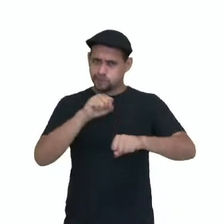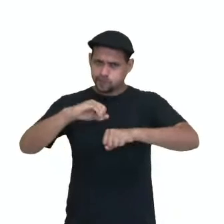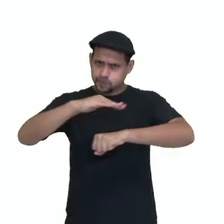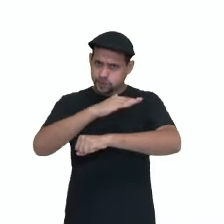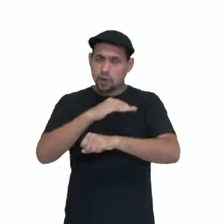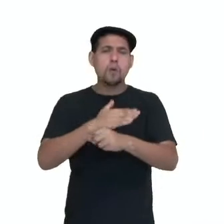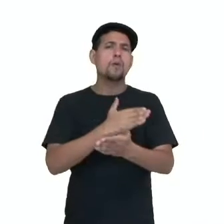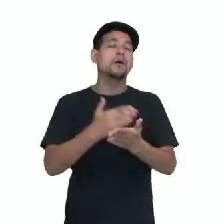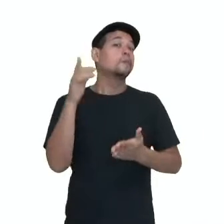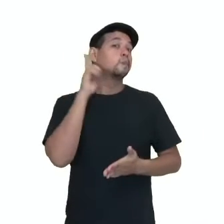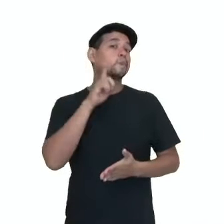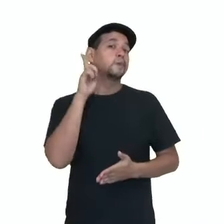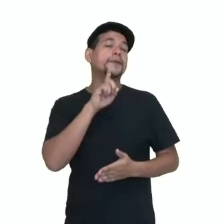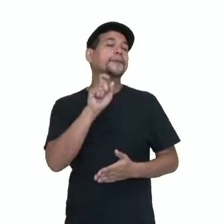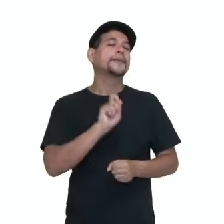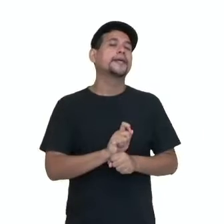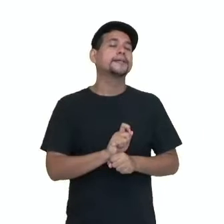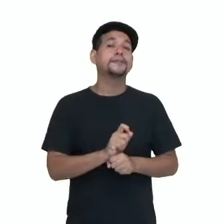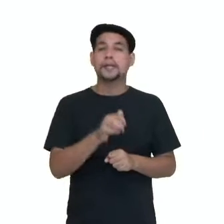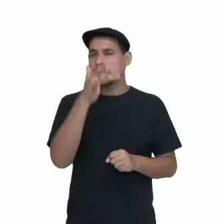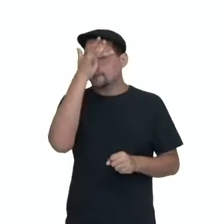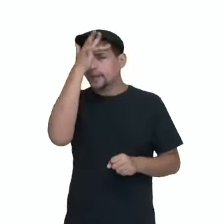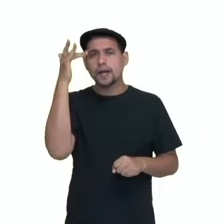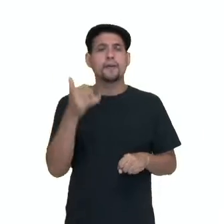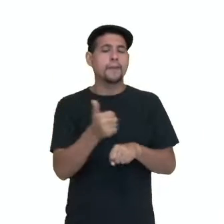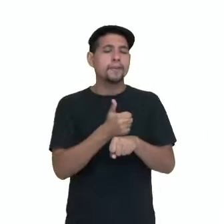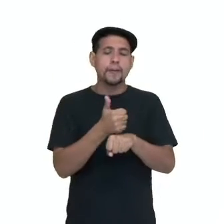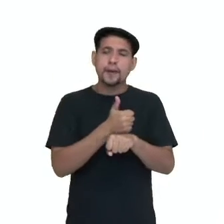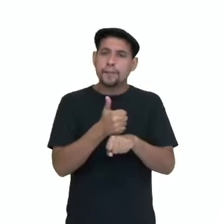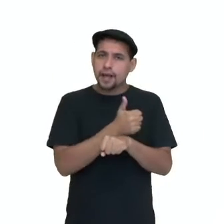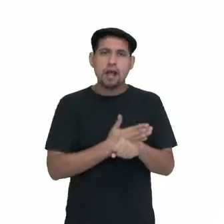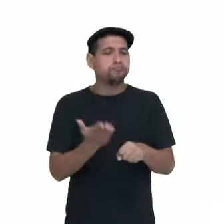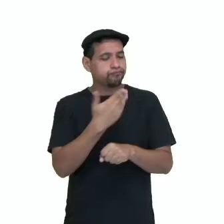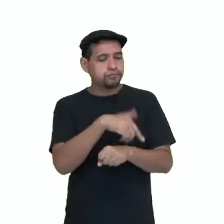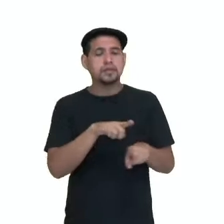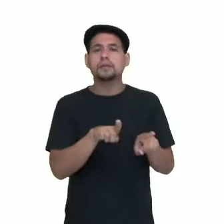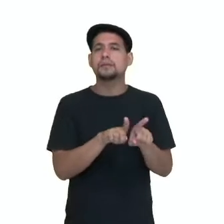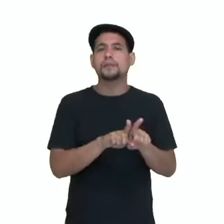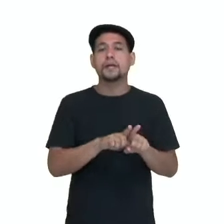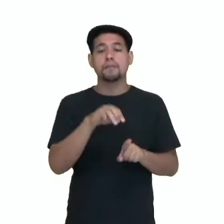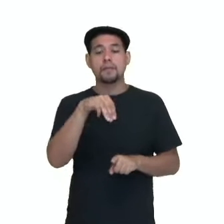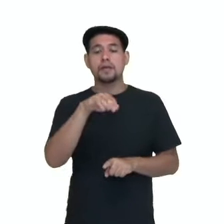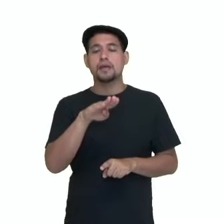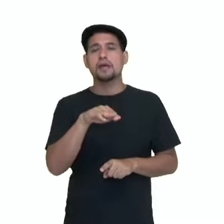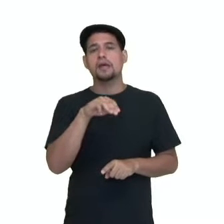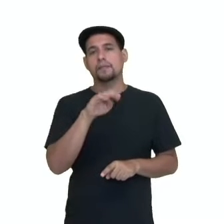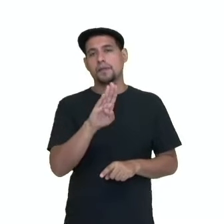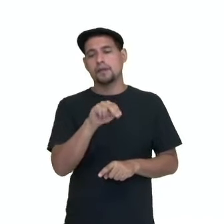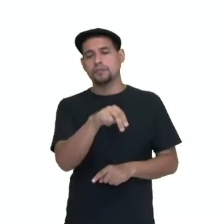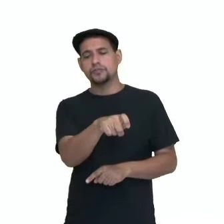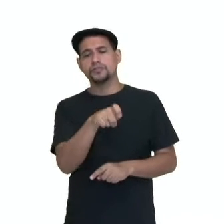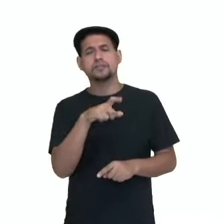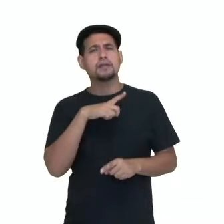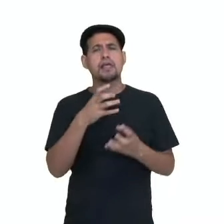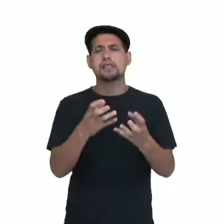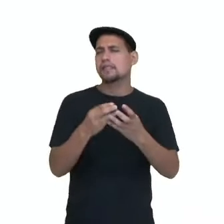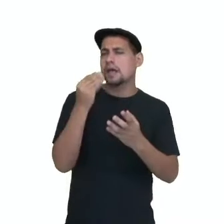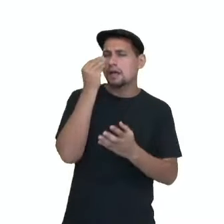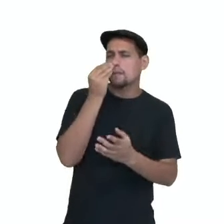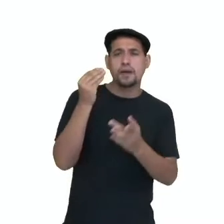também, onde praticantes, né, da modalidade de BMX queriam ter uma